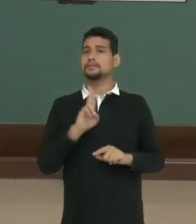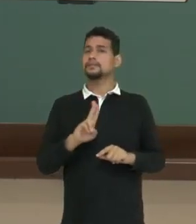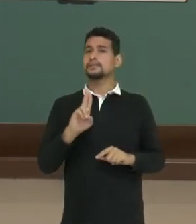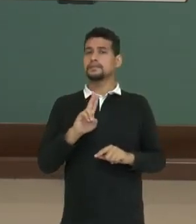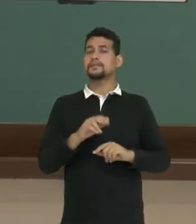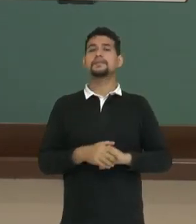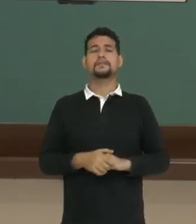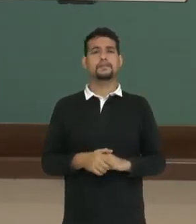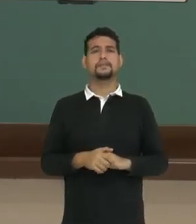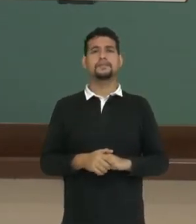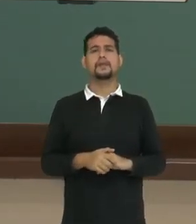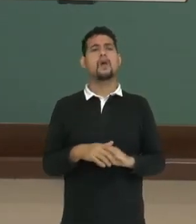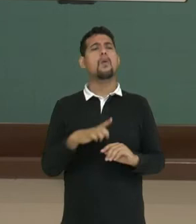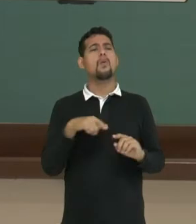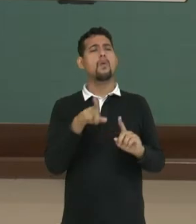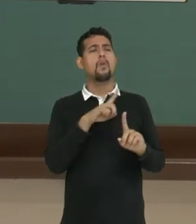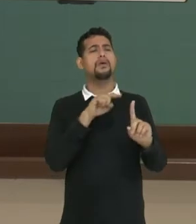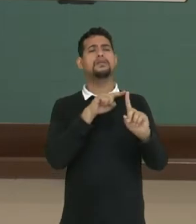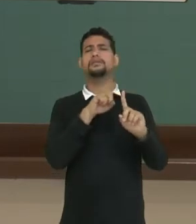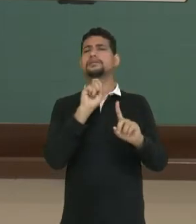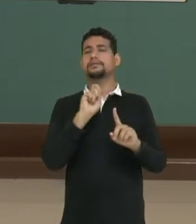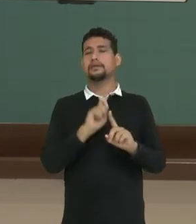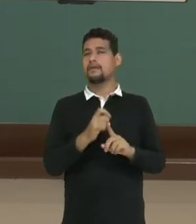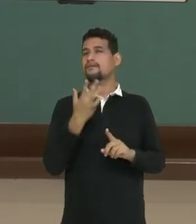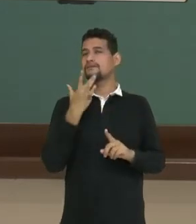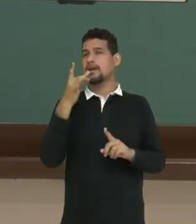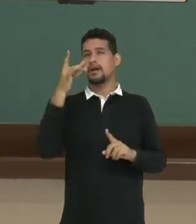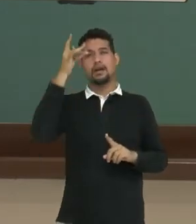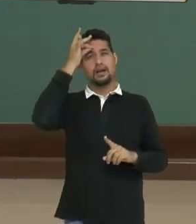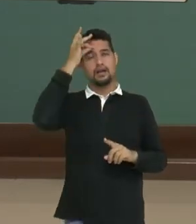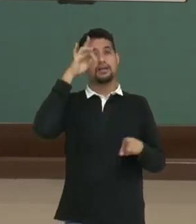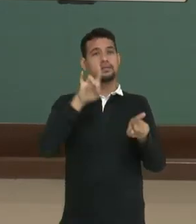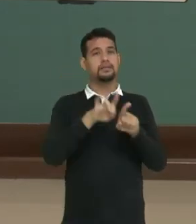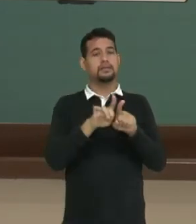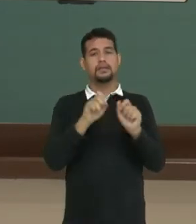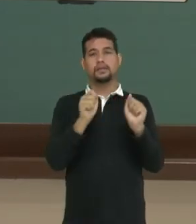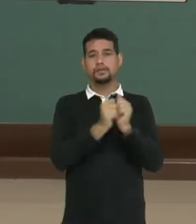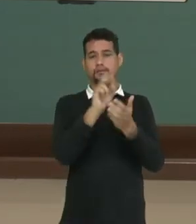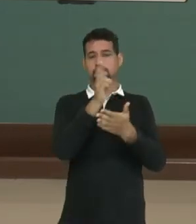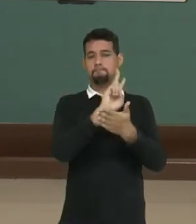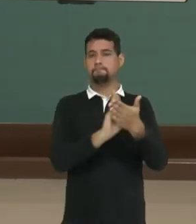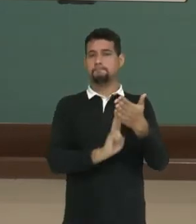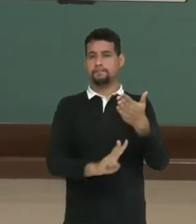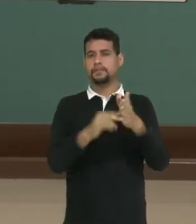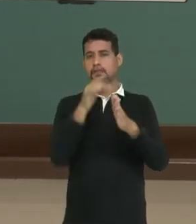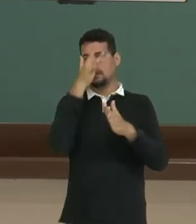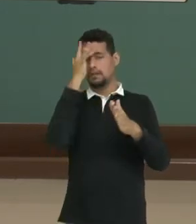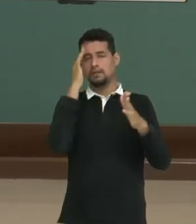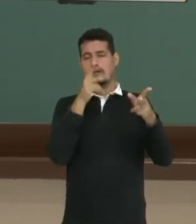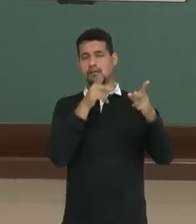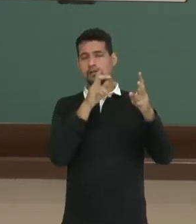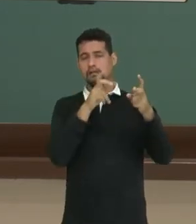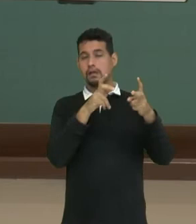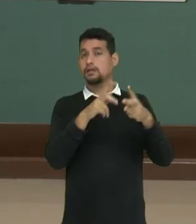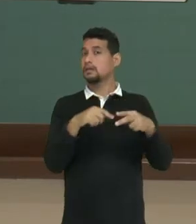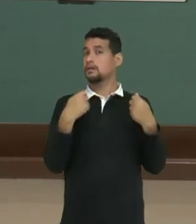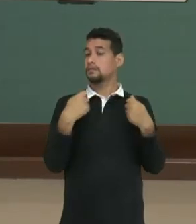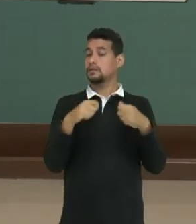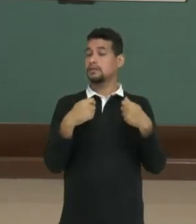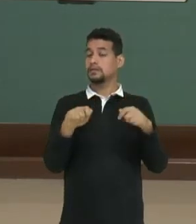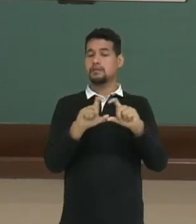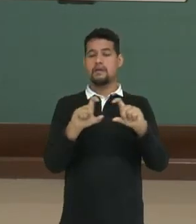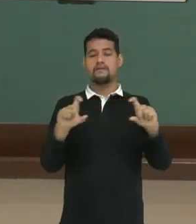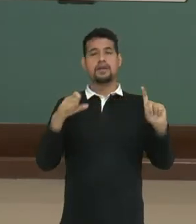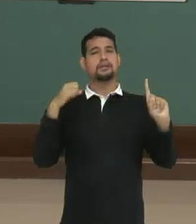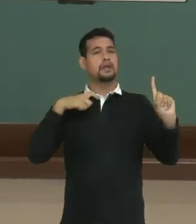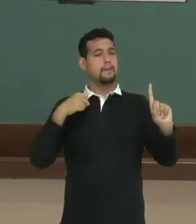propagandas, visando a fácil memorização por parte do leitor, por parte do observador. Então tem que ser ali uma frase de